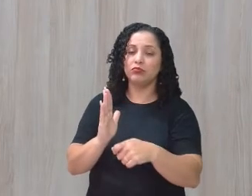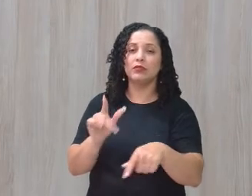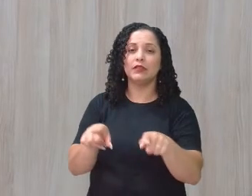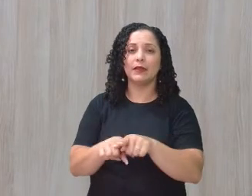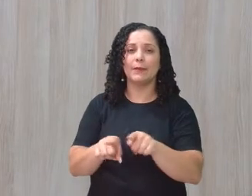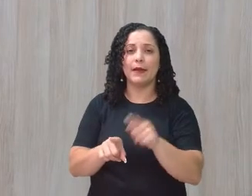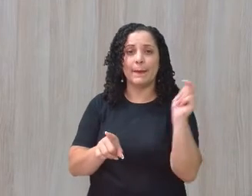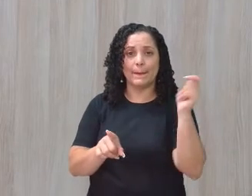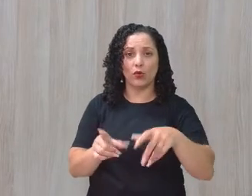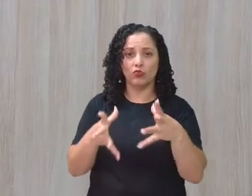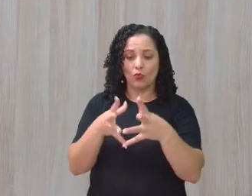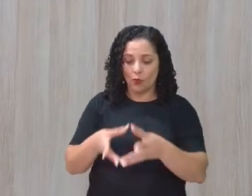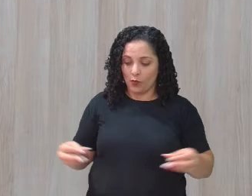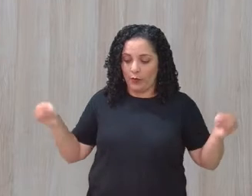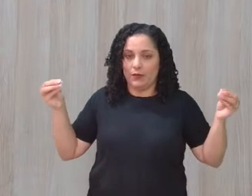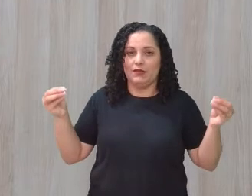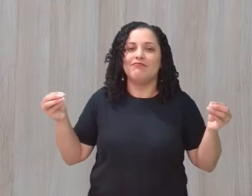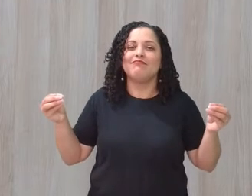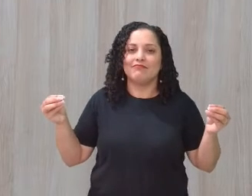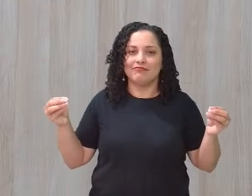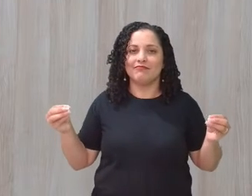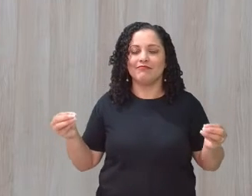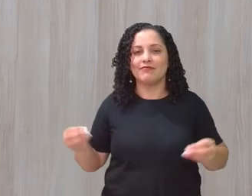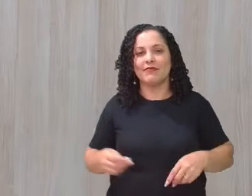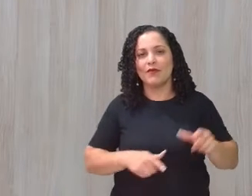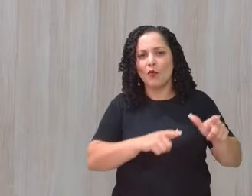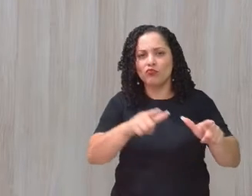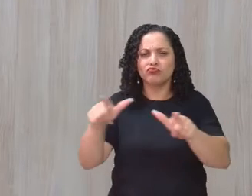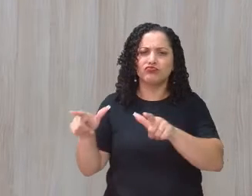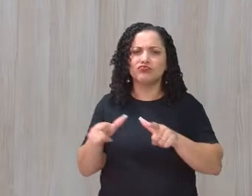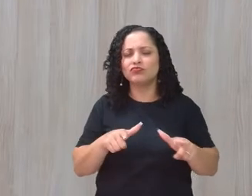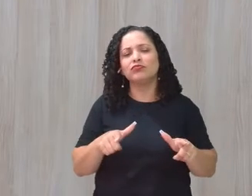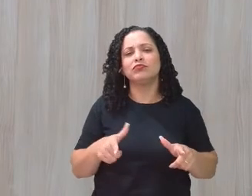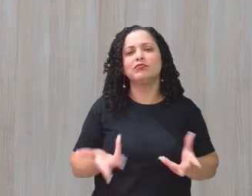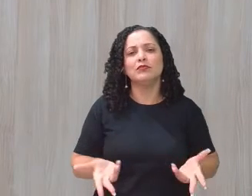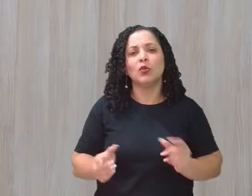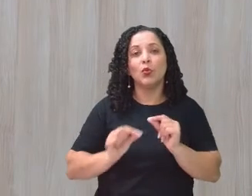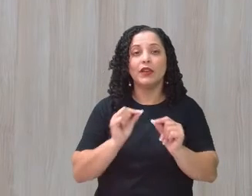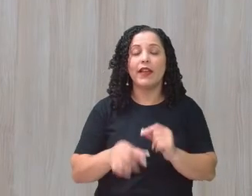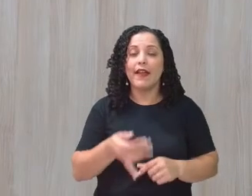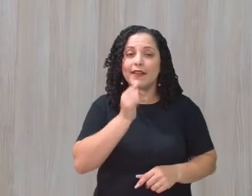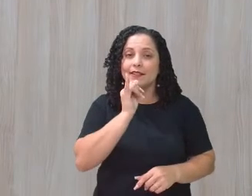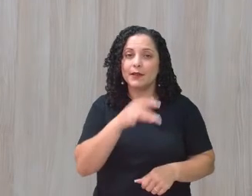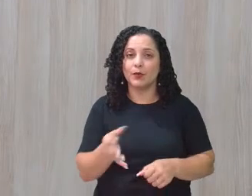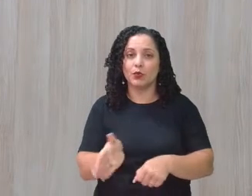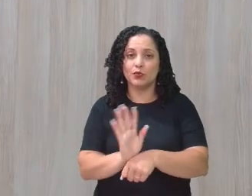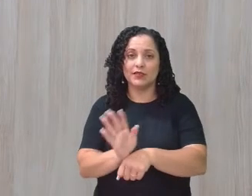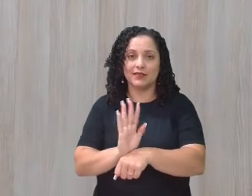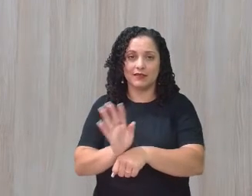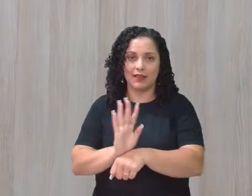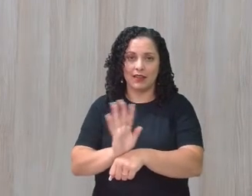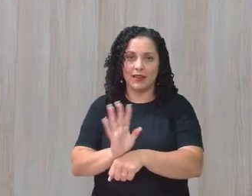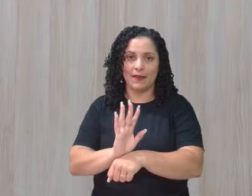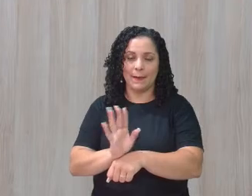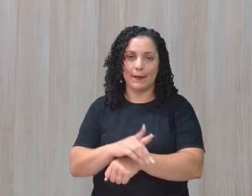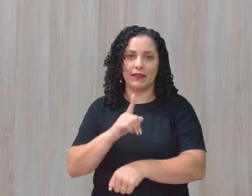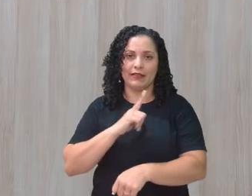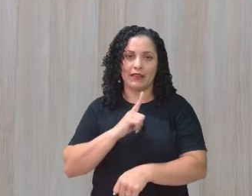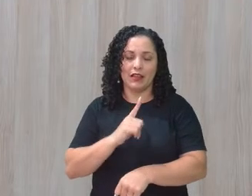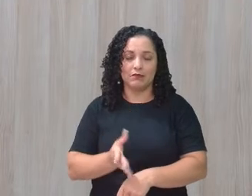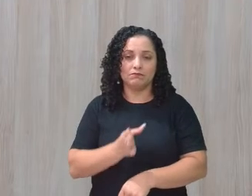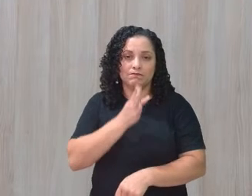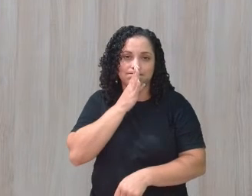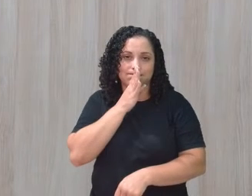aí desaparecer em alguns lugares específicos, como no cinema, por exemplo, né? Em filmes mudos,